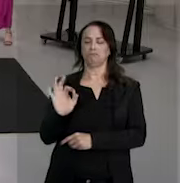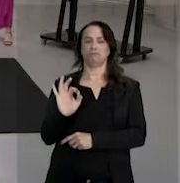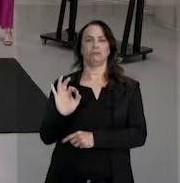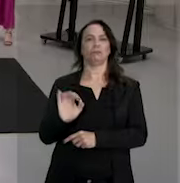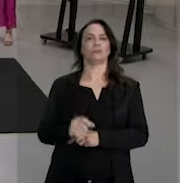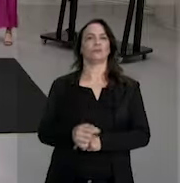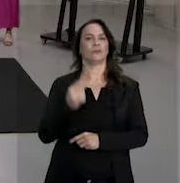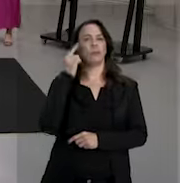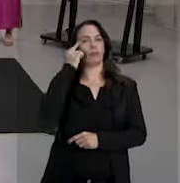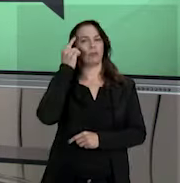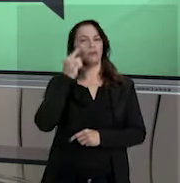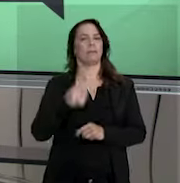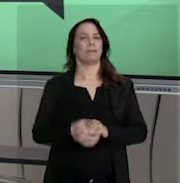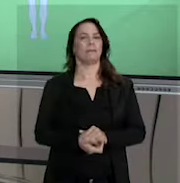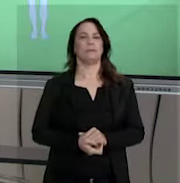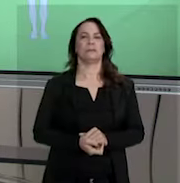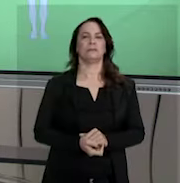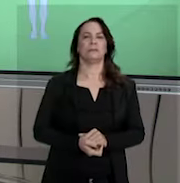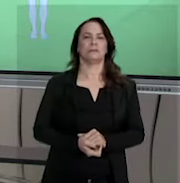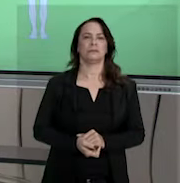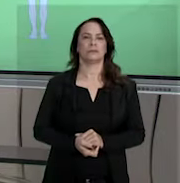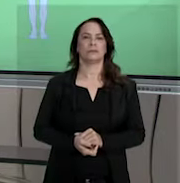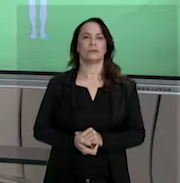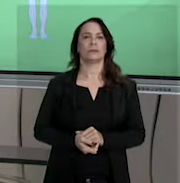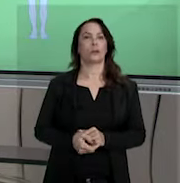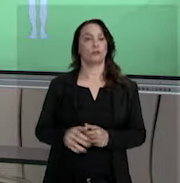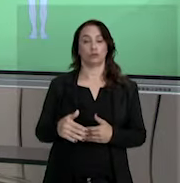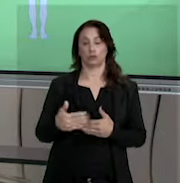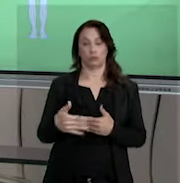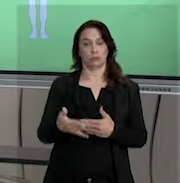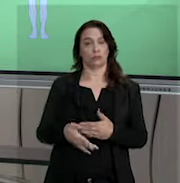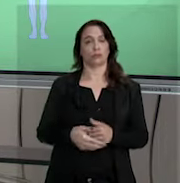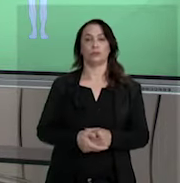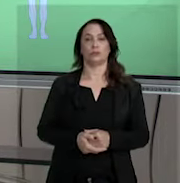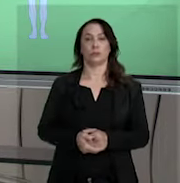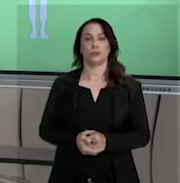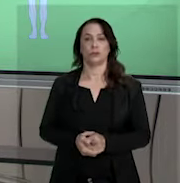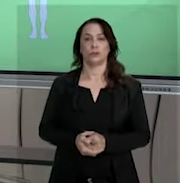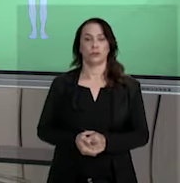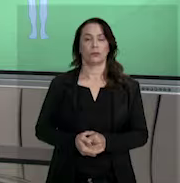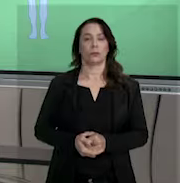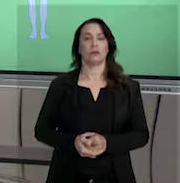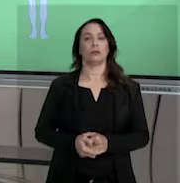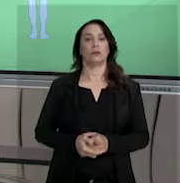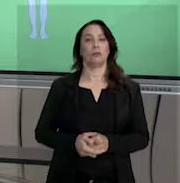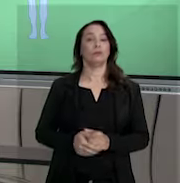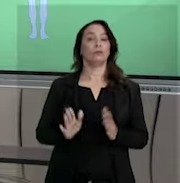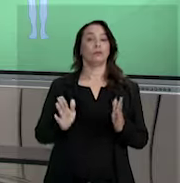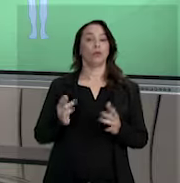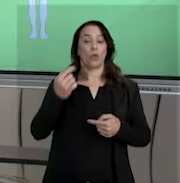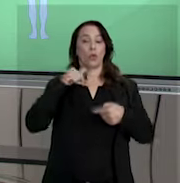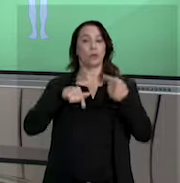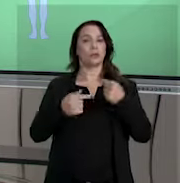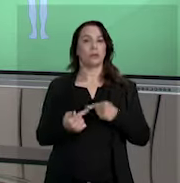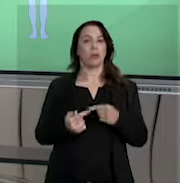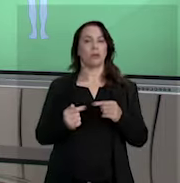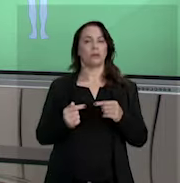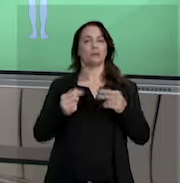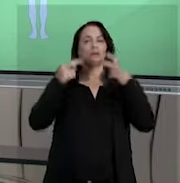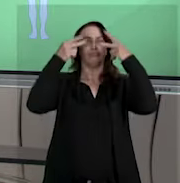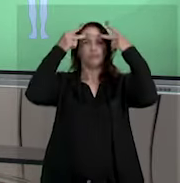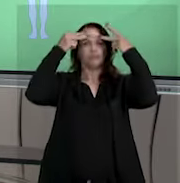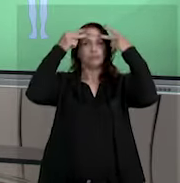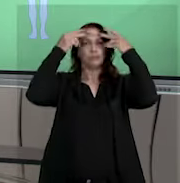a ideia. Bom, vamos dar continuidade aqui então. O nosso sistema nervoso, né, que nós demonstramos ali